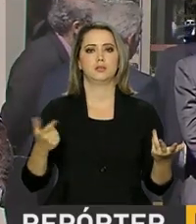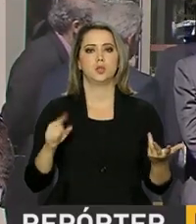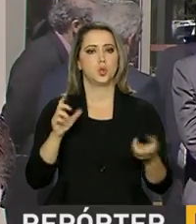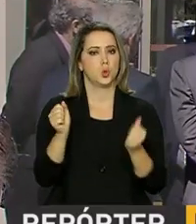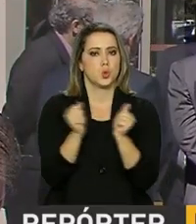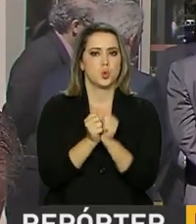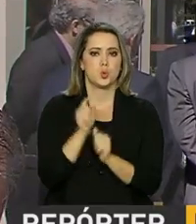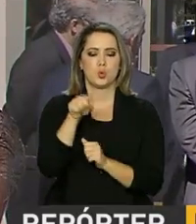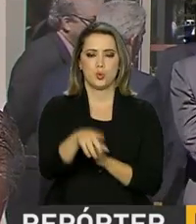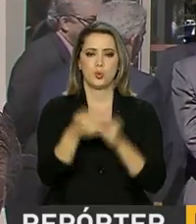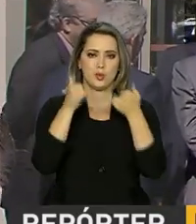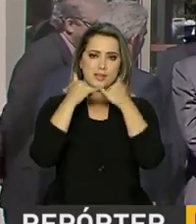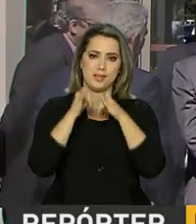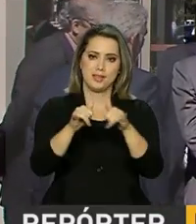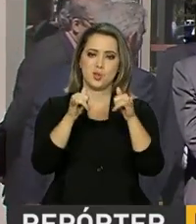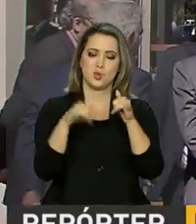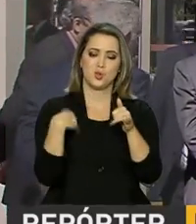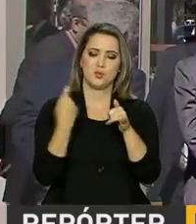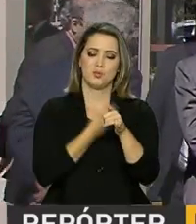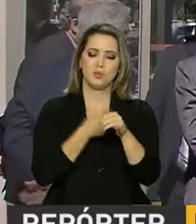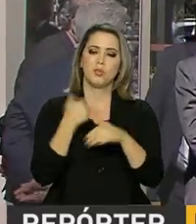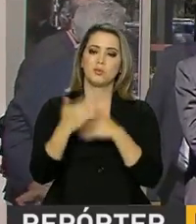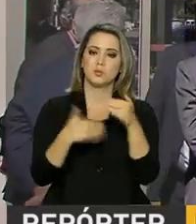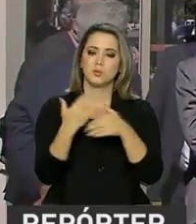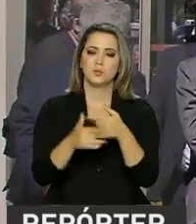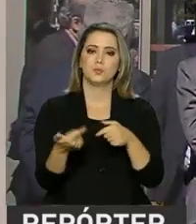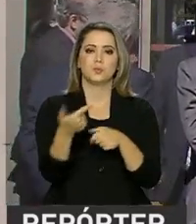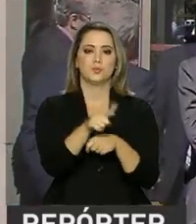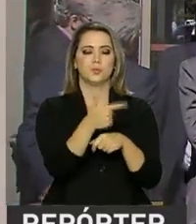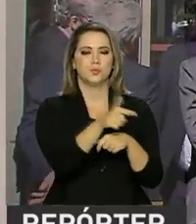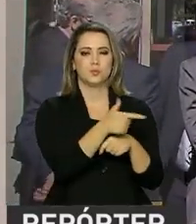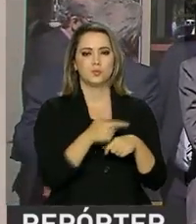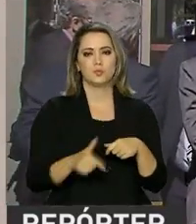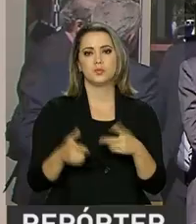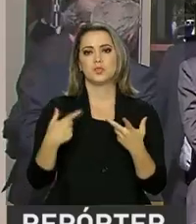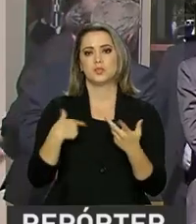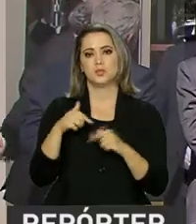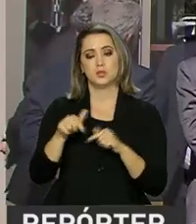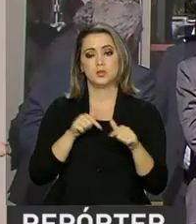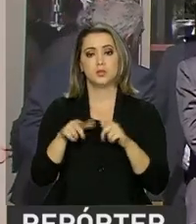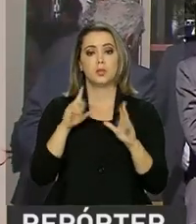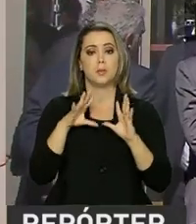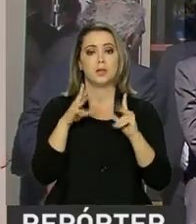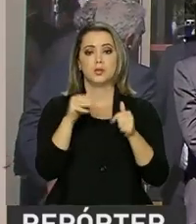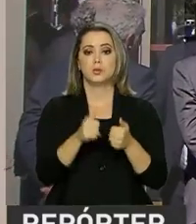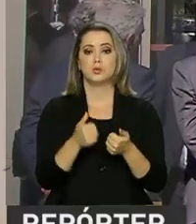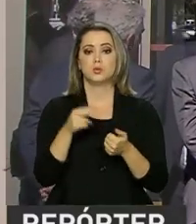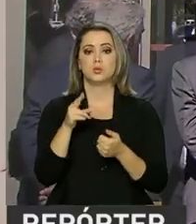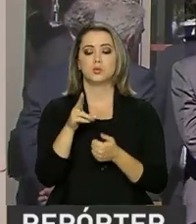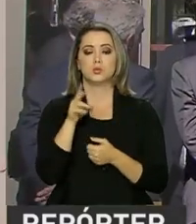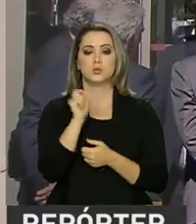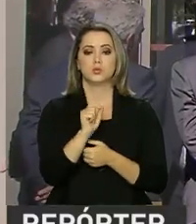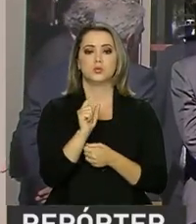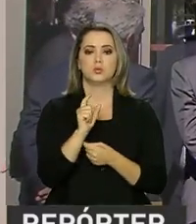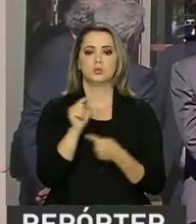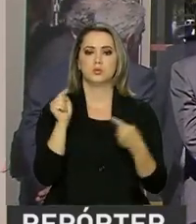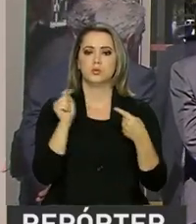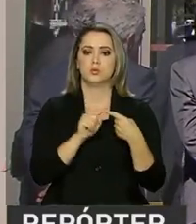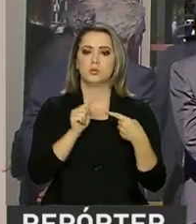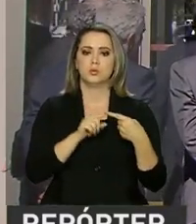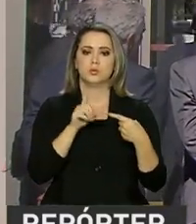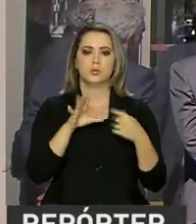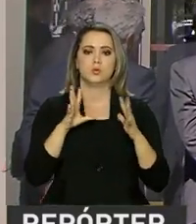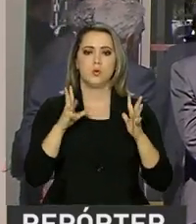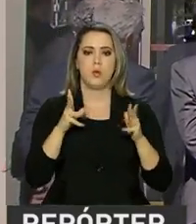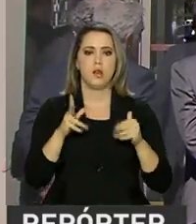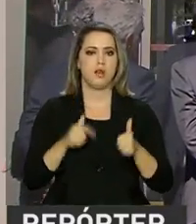geração de energia elétrica nós desenvol vemos também essas outras atividades todas voltadas à geração